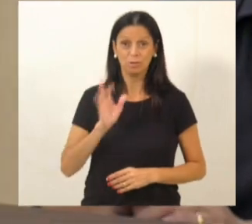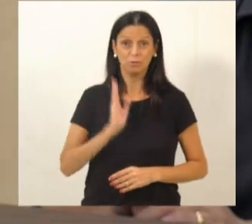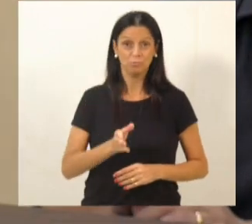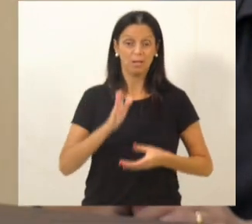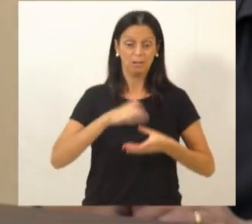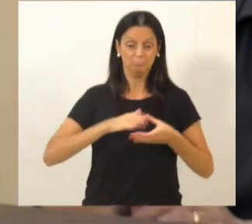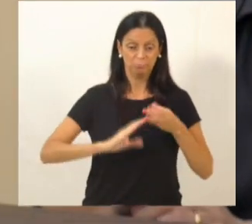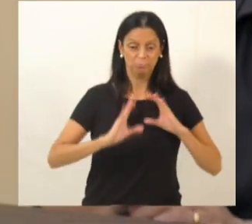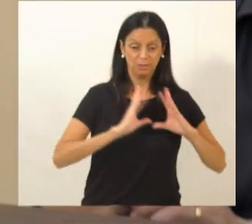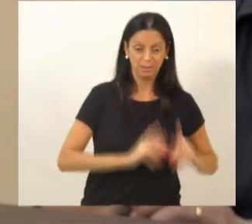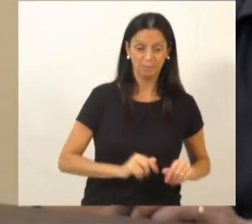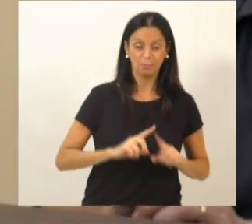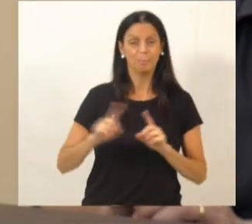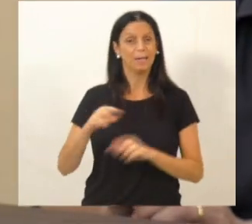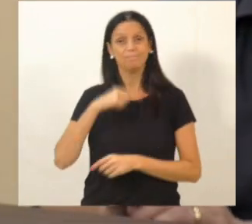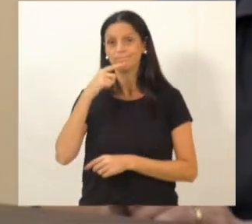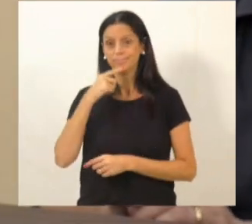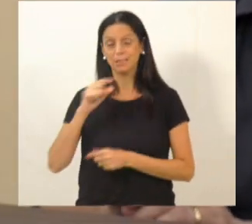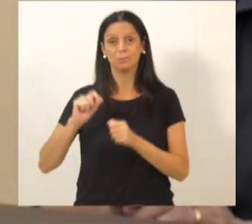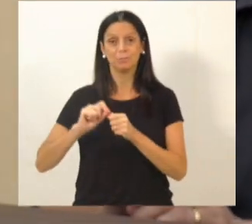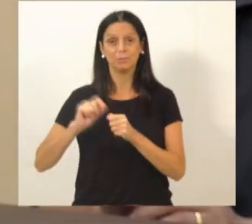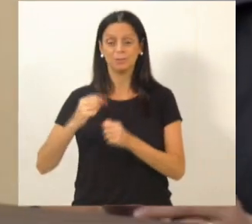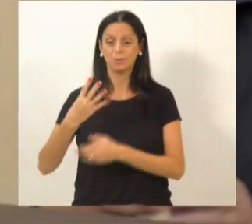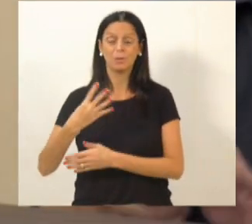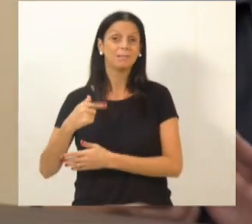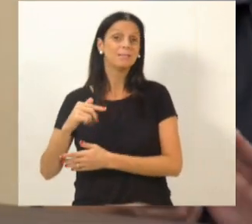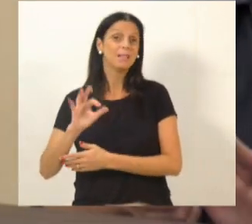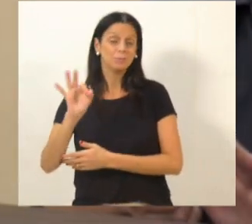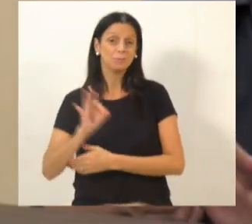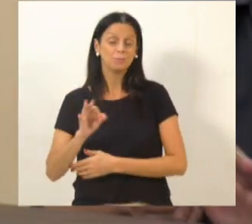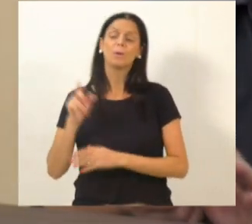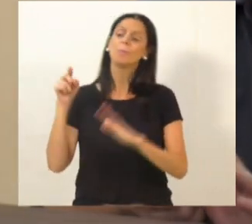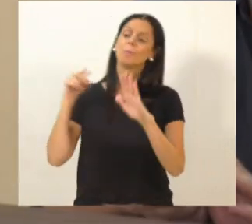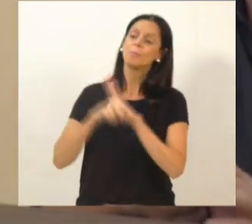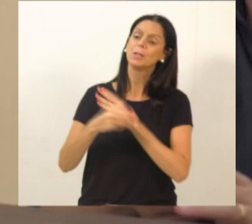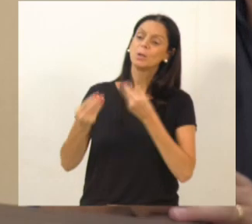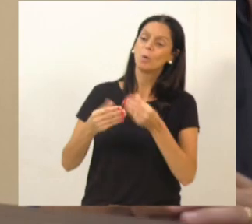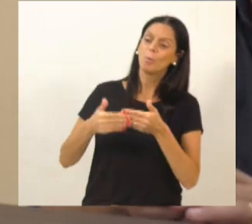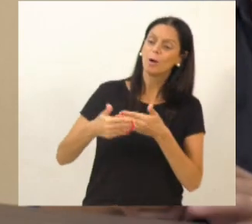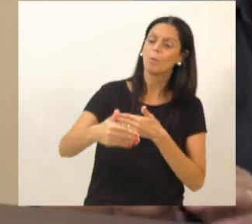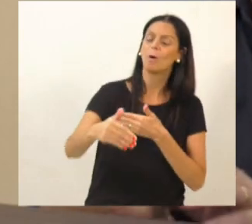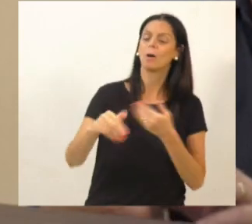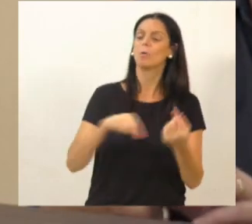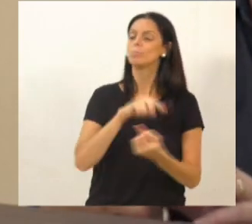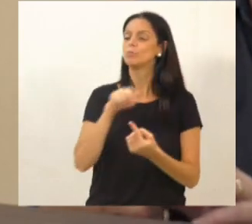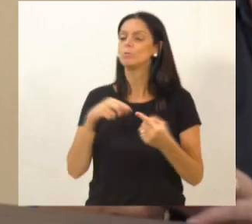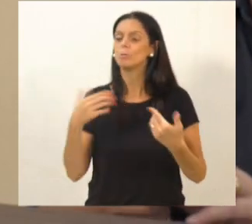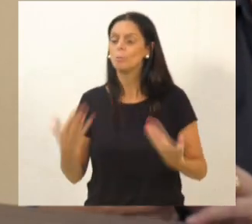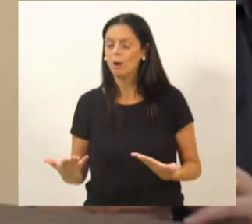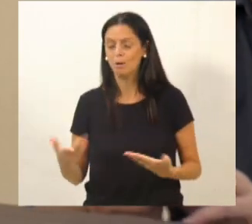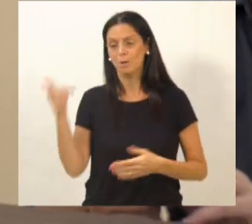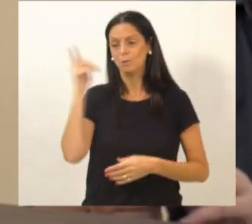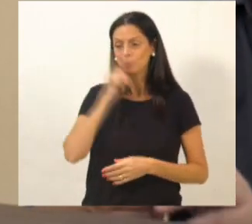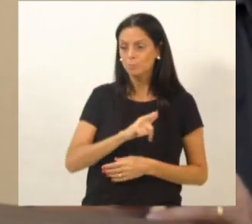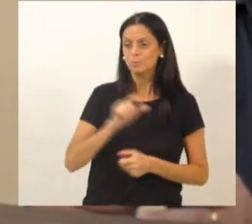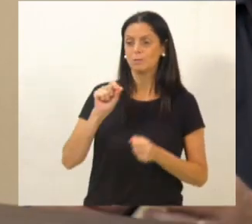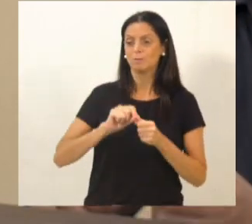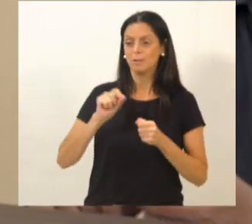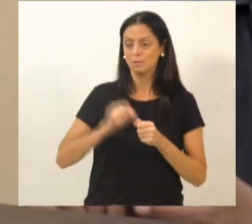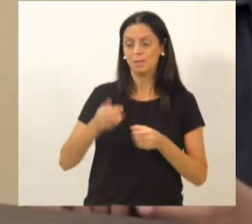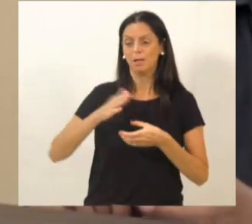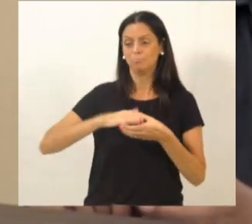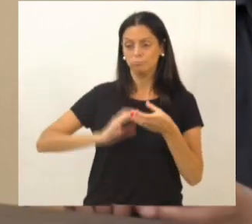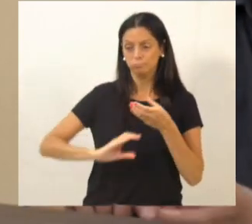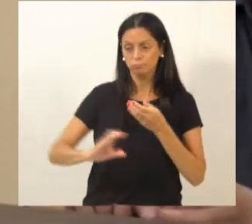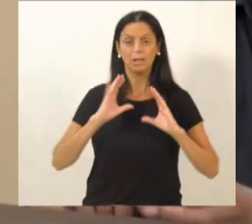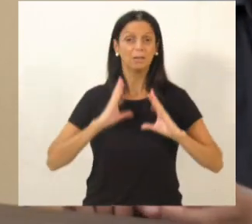Quais as ações da concessionária estão sendo planejadas para os próximos anos, visando minimizar os impactos desses atrasos? Essa é a primeira